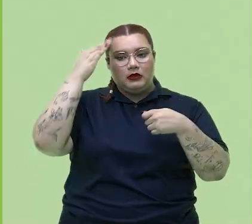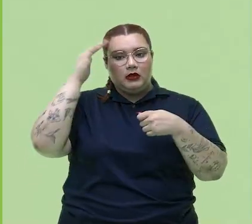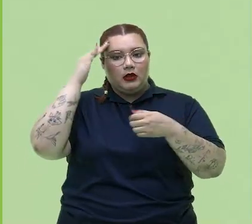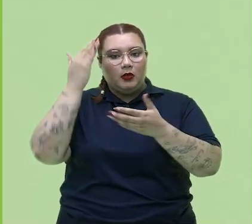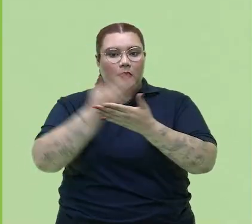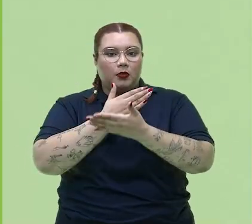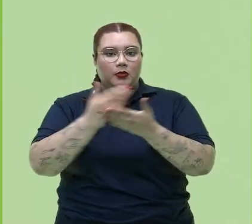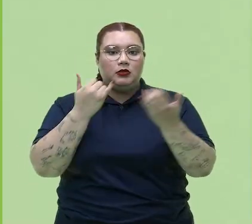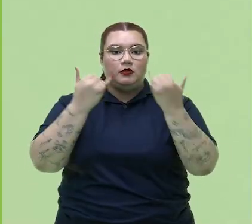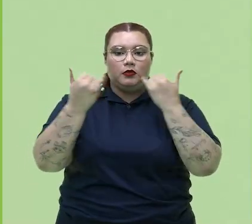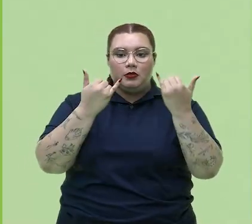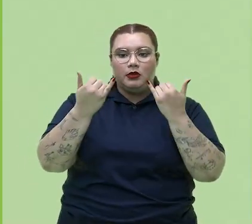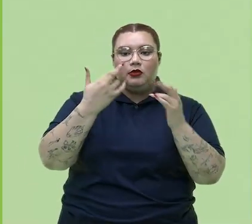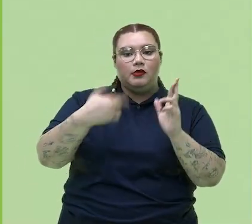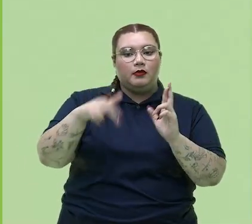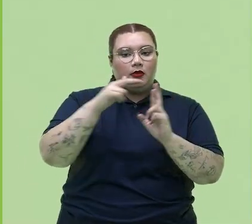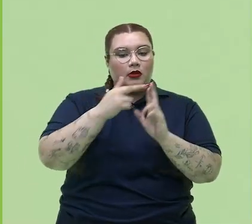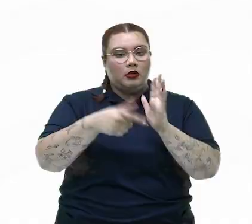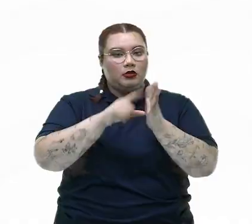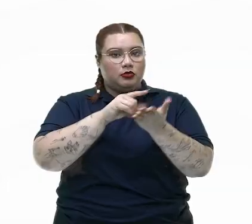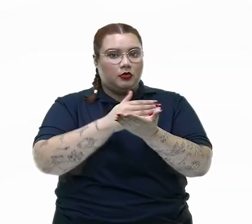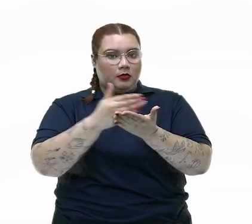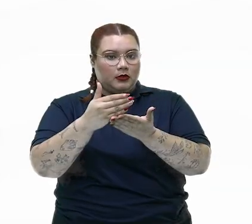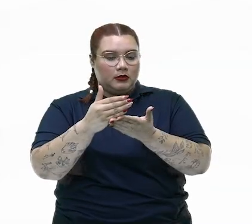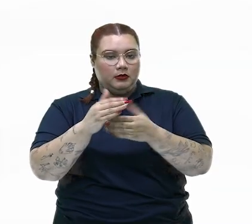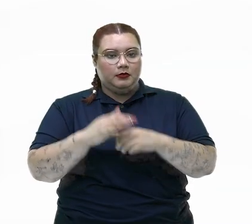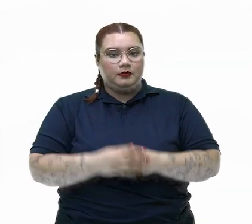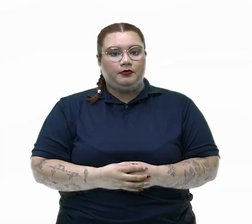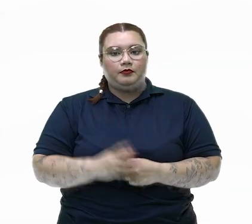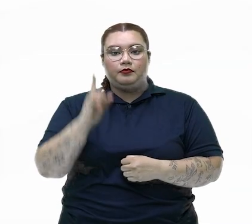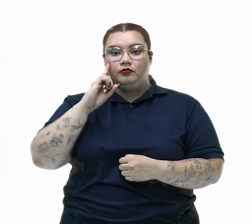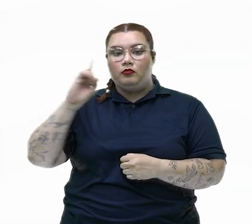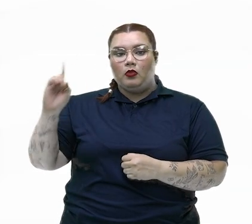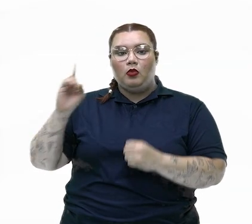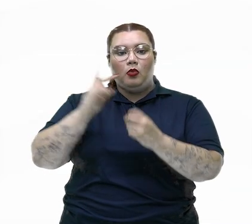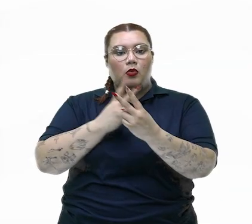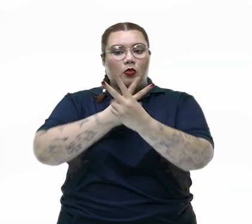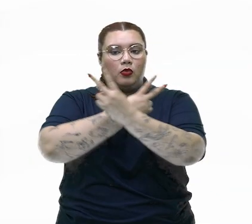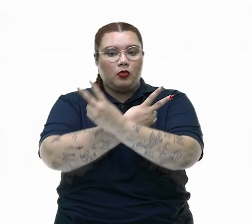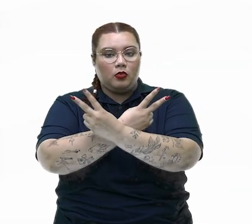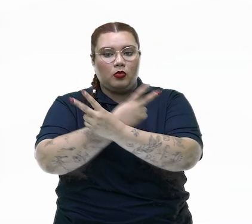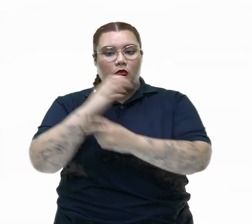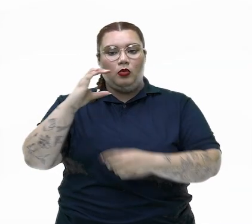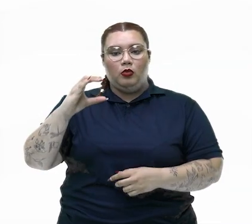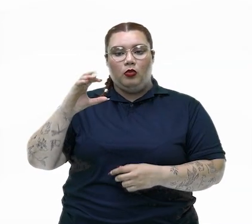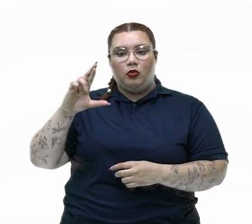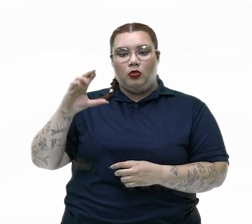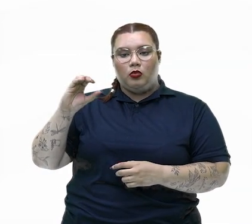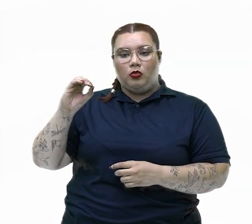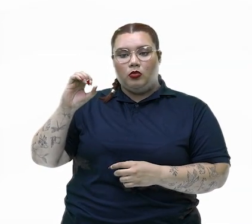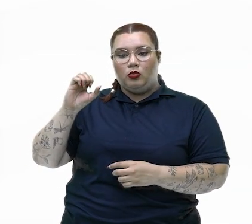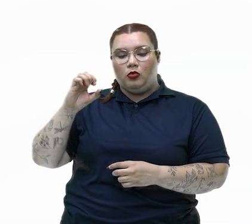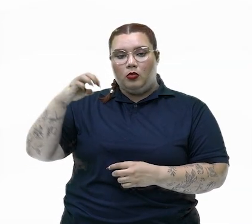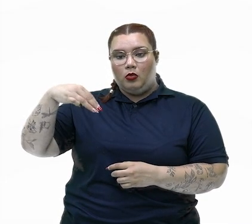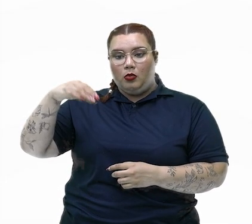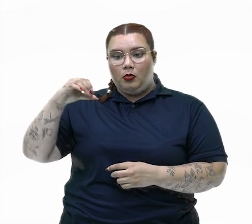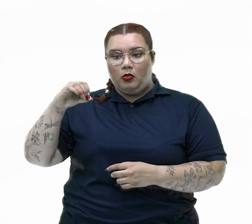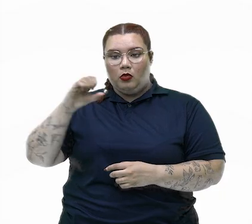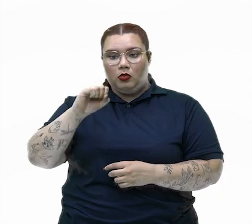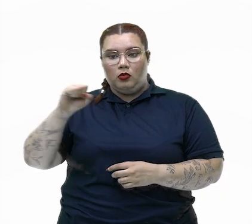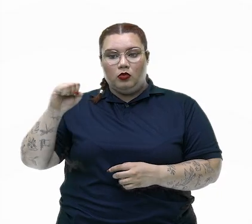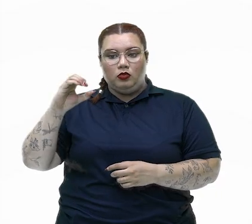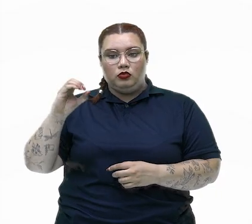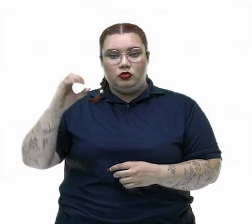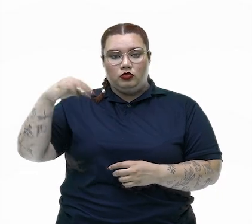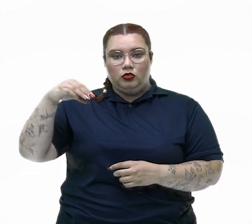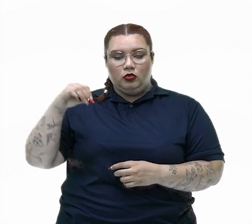elementos antes de adentrar aí no mapeamento genético. Nós temos os cromossomos. Vamos revisar o que são esses cromossomos.